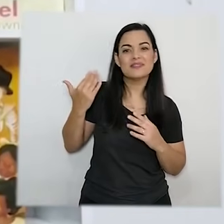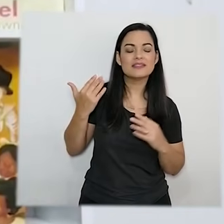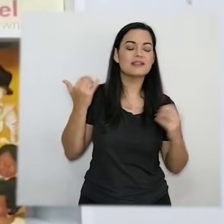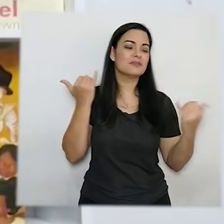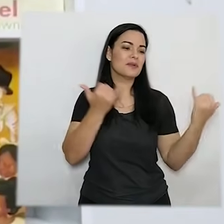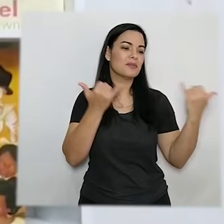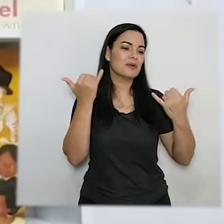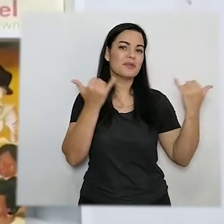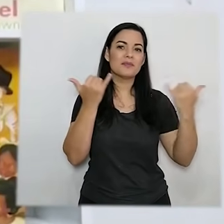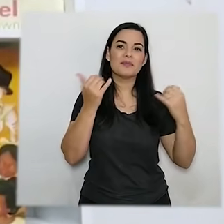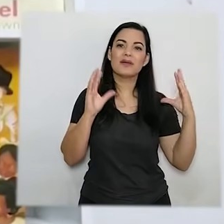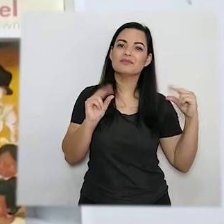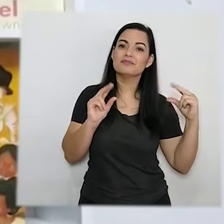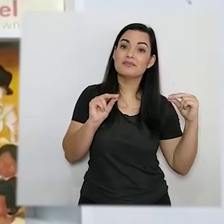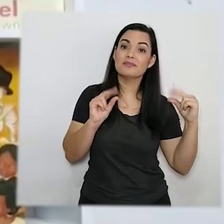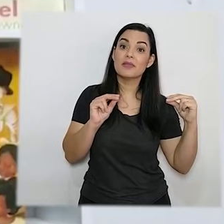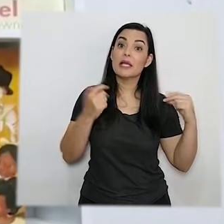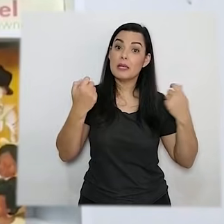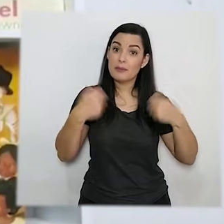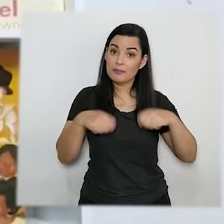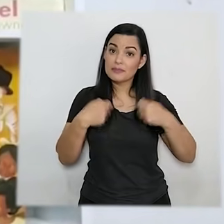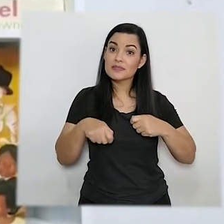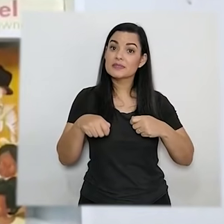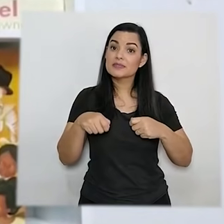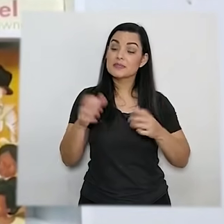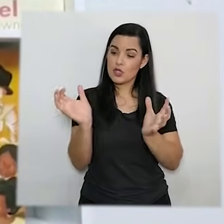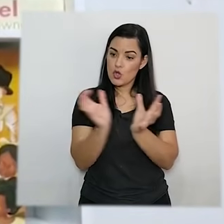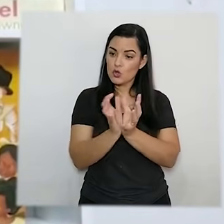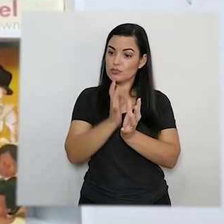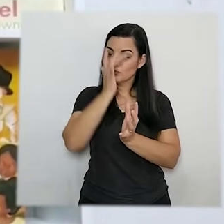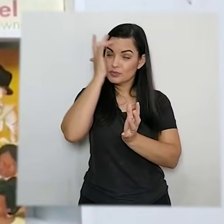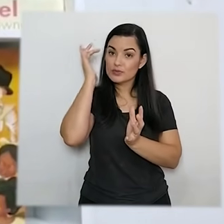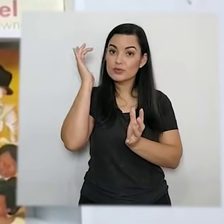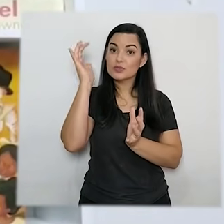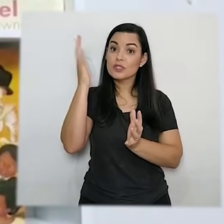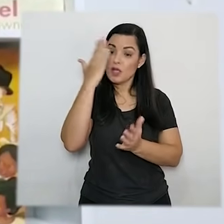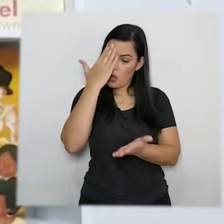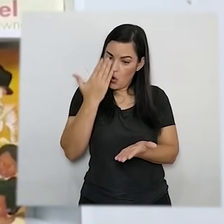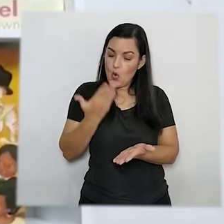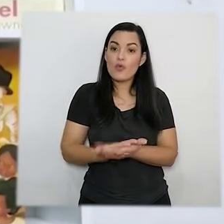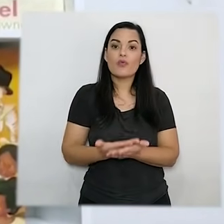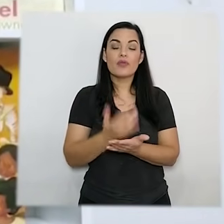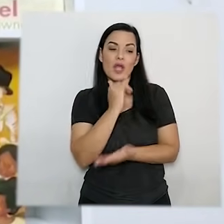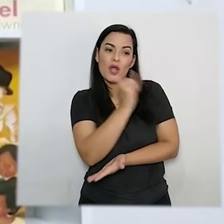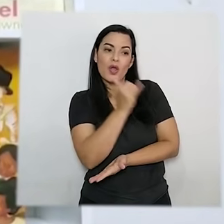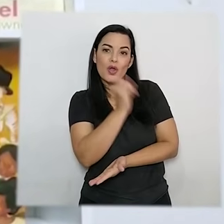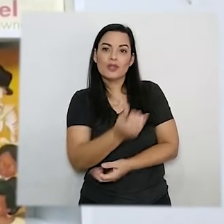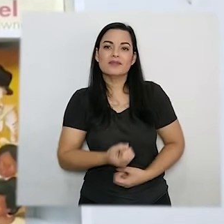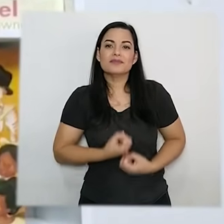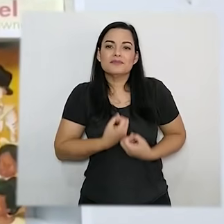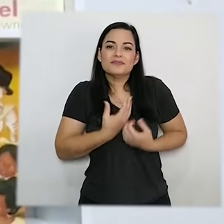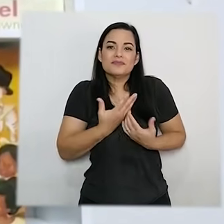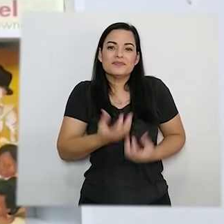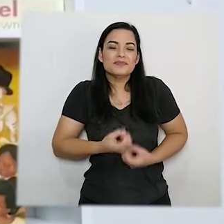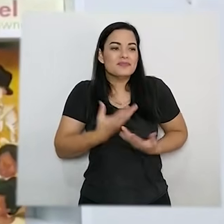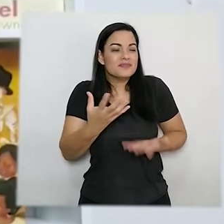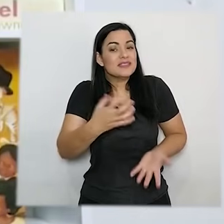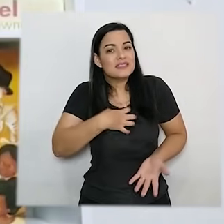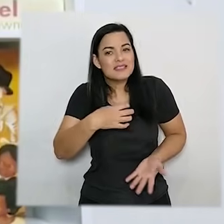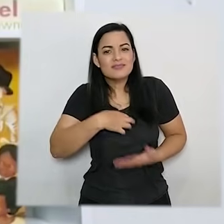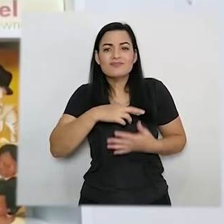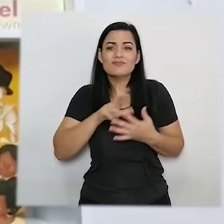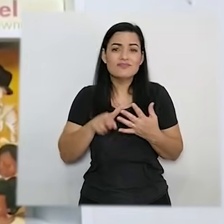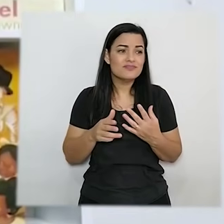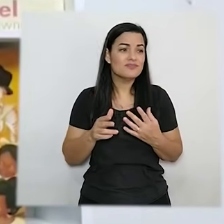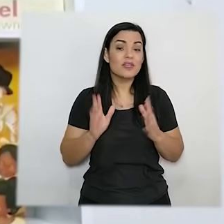pessoas que a gente pode confiar para contar as nossas emoções e sentimentos. Você já